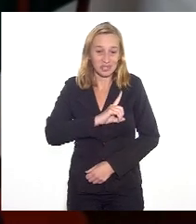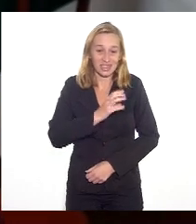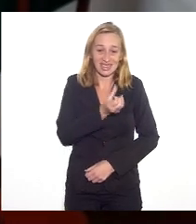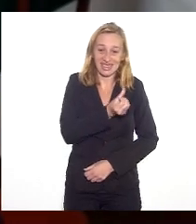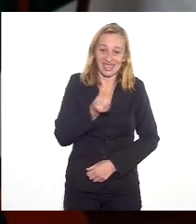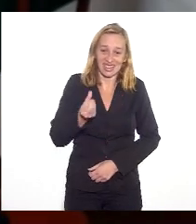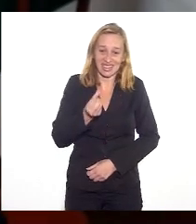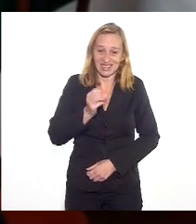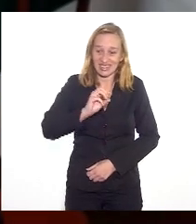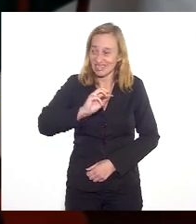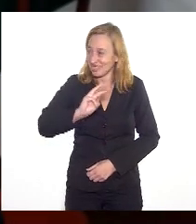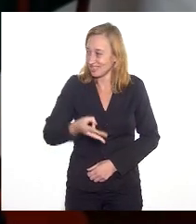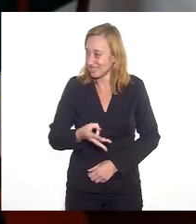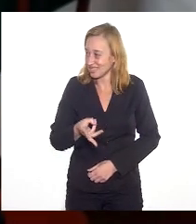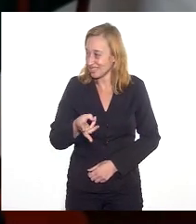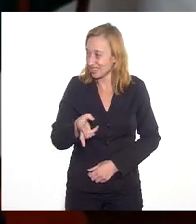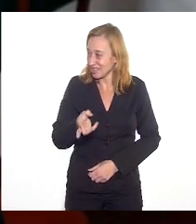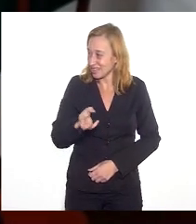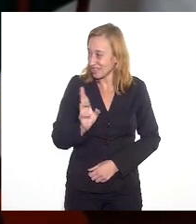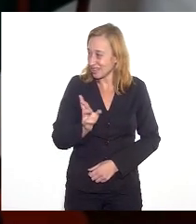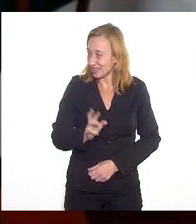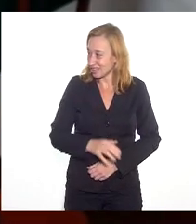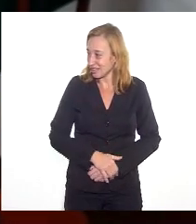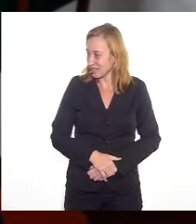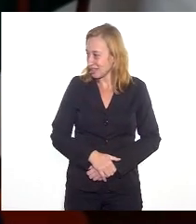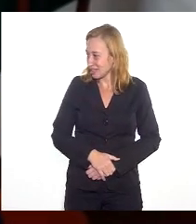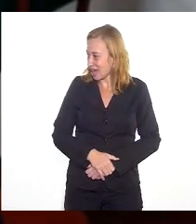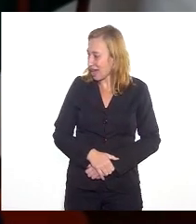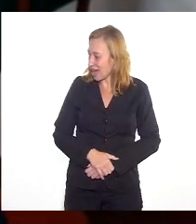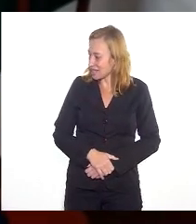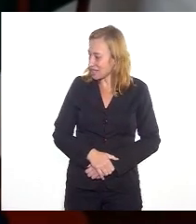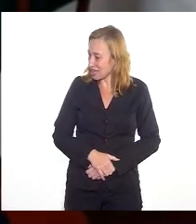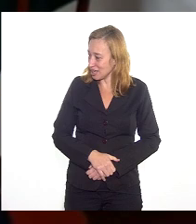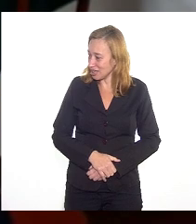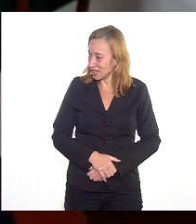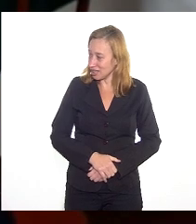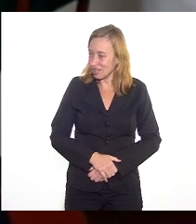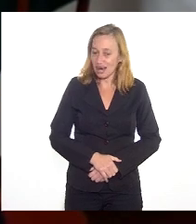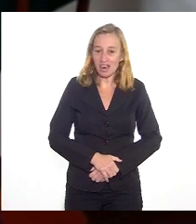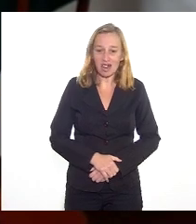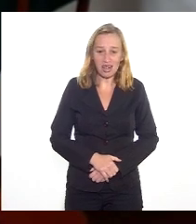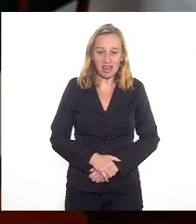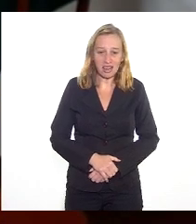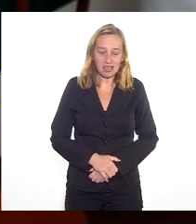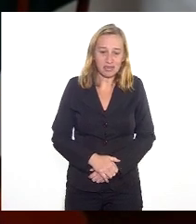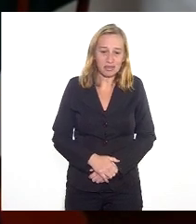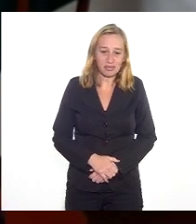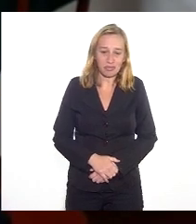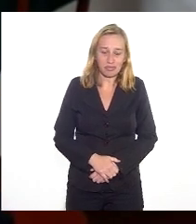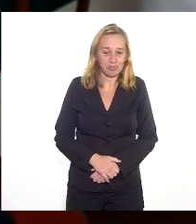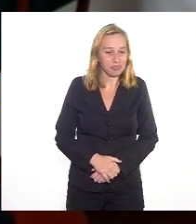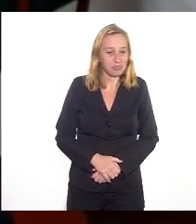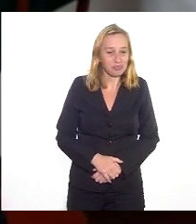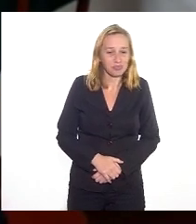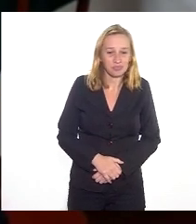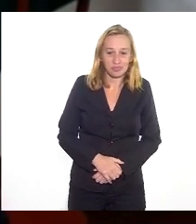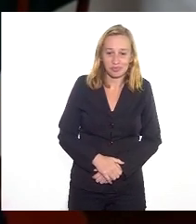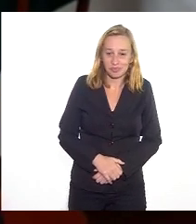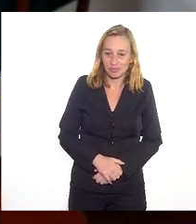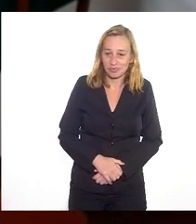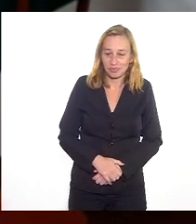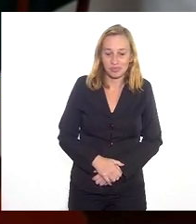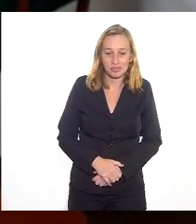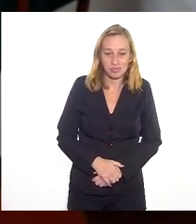milhões de reais. Aliás, Duque de Caxias, a gente tem que dar a César o que é de